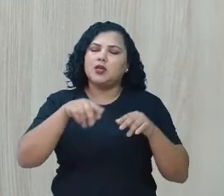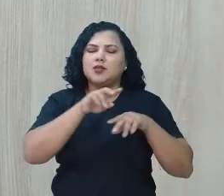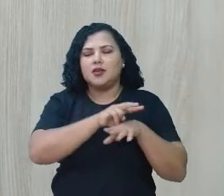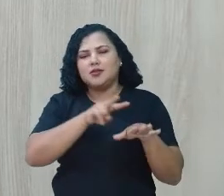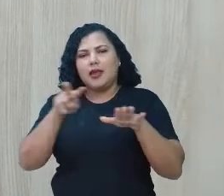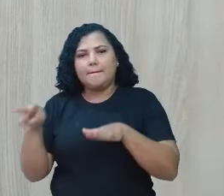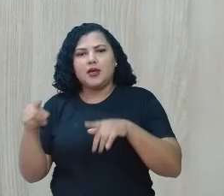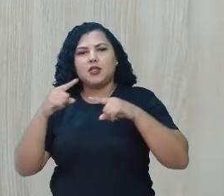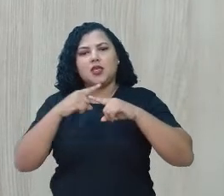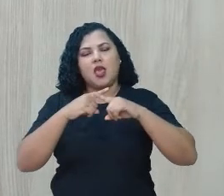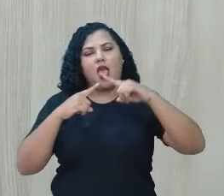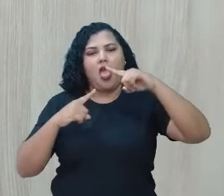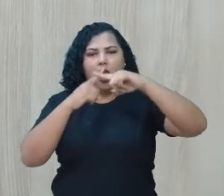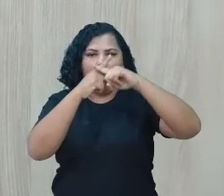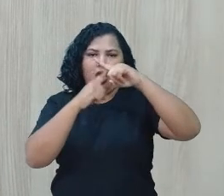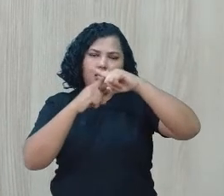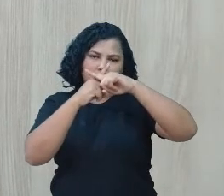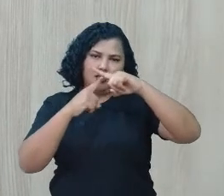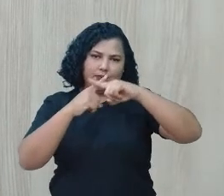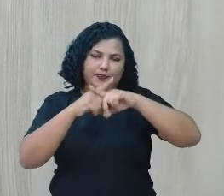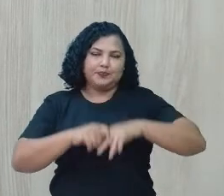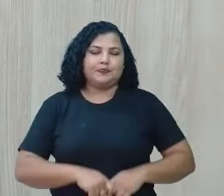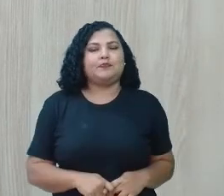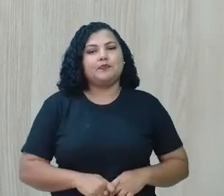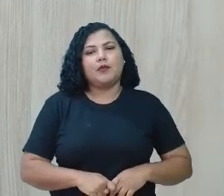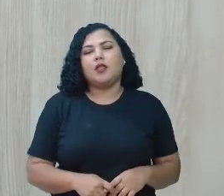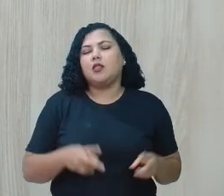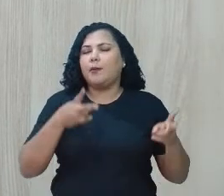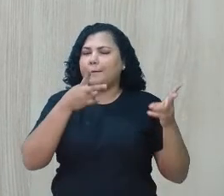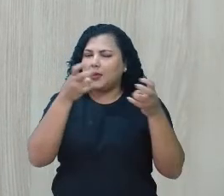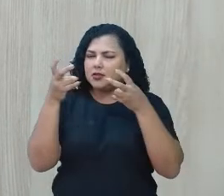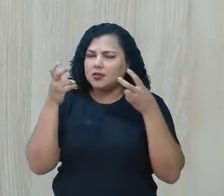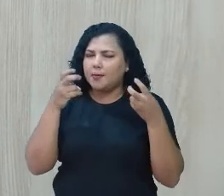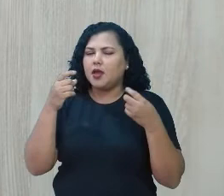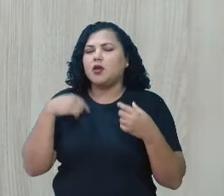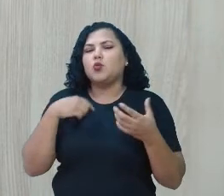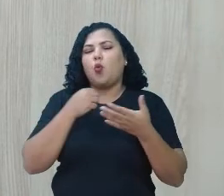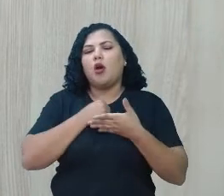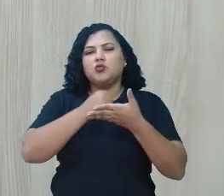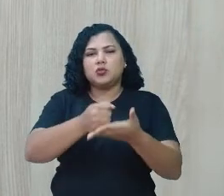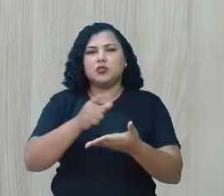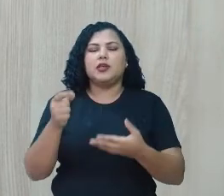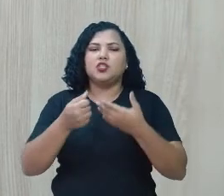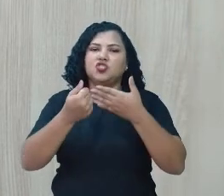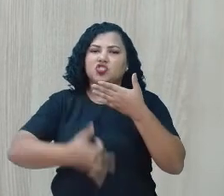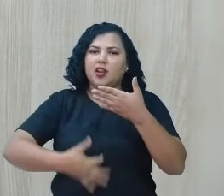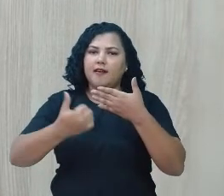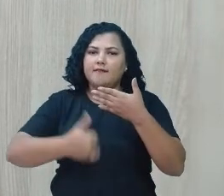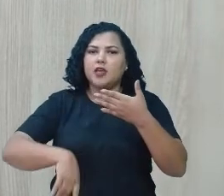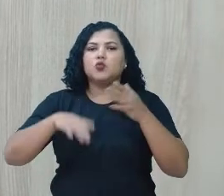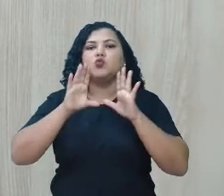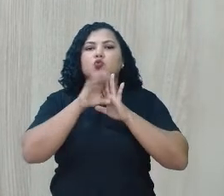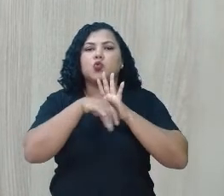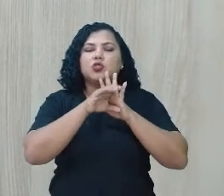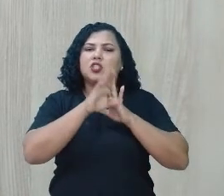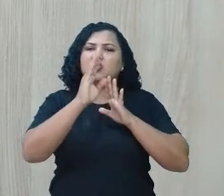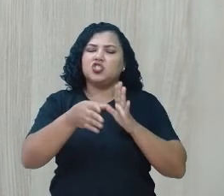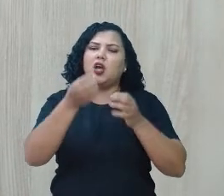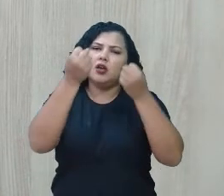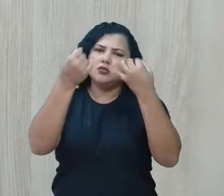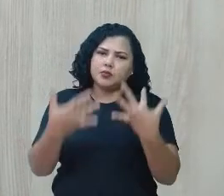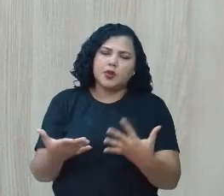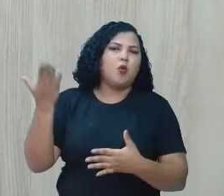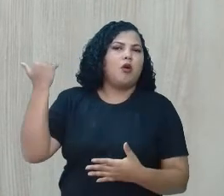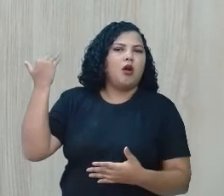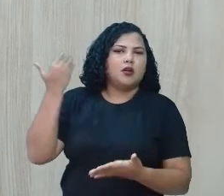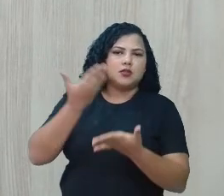paralelas cortadas por transversais. Então, vai prestando atenção, e eu estou auxiliando eles aqui, Pedro, escrevendo assim os conceitos que já foram